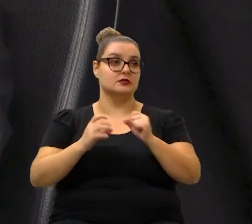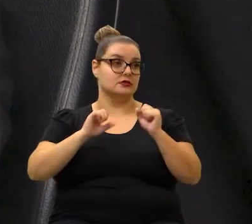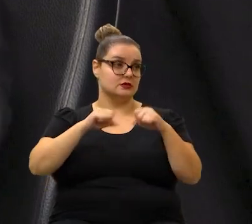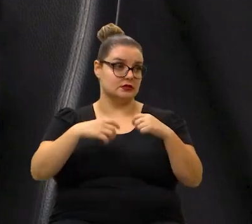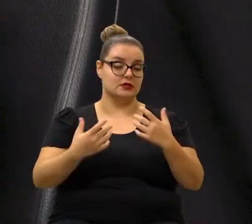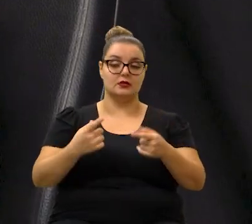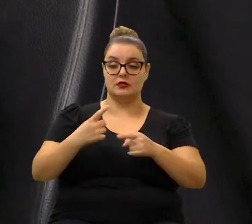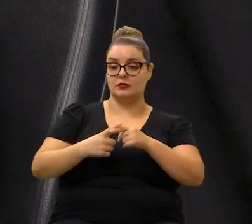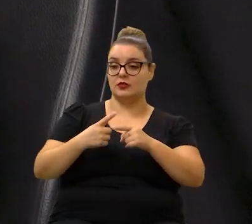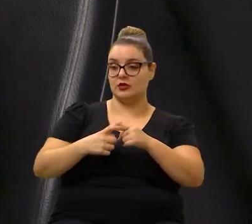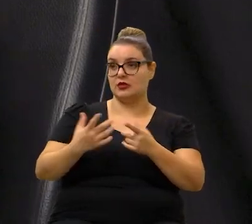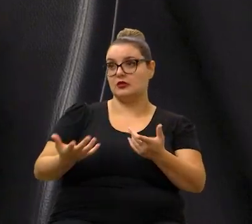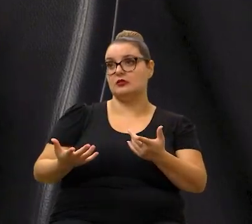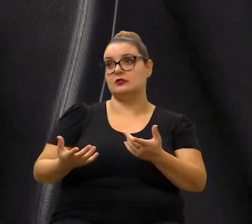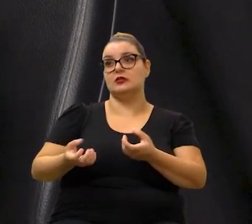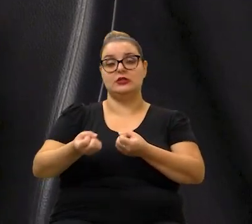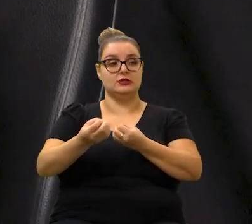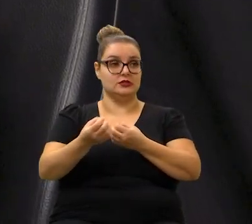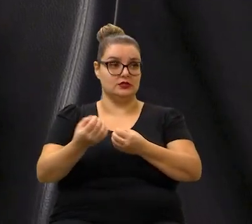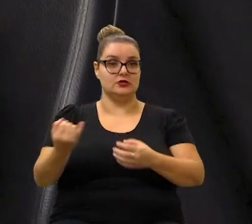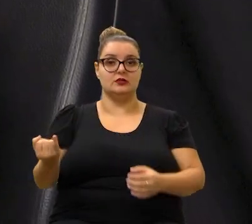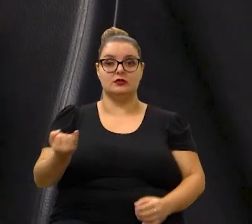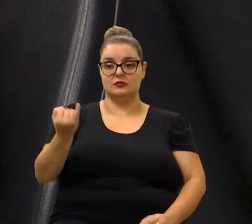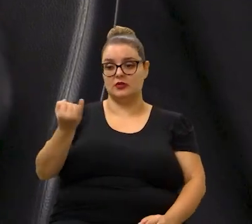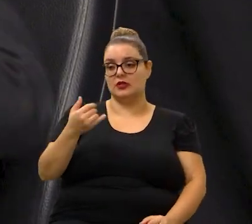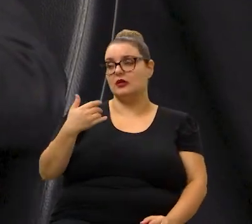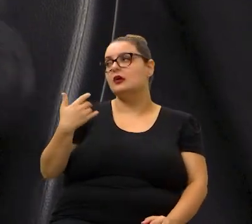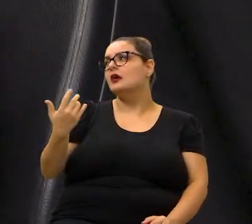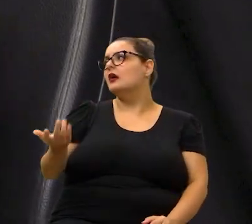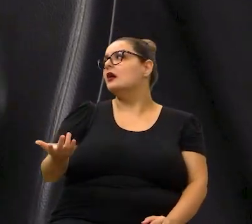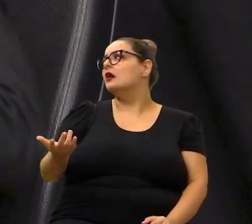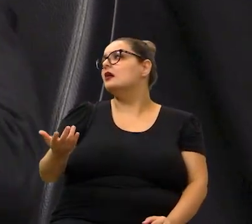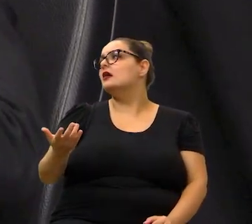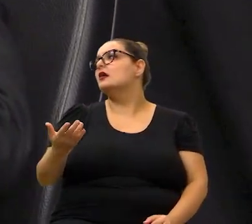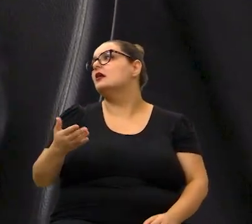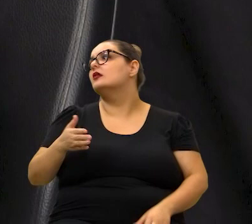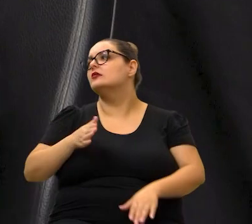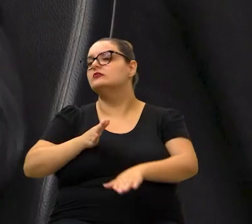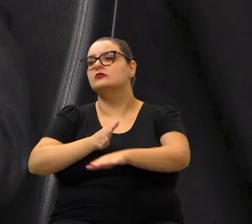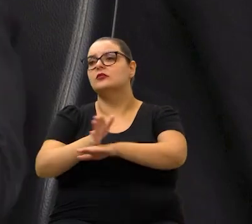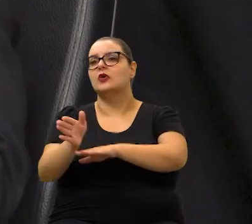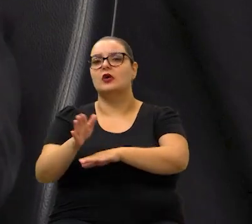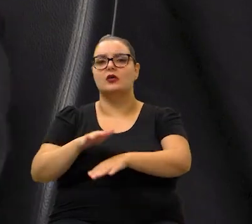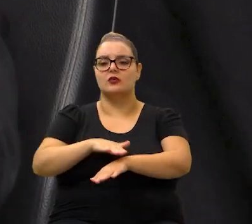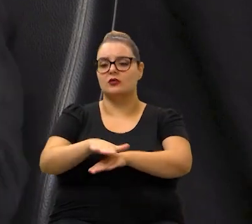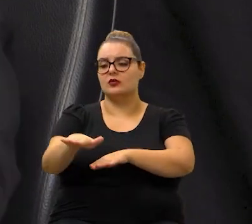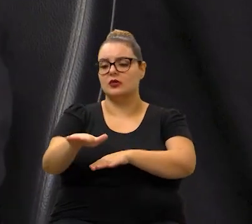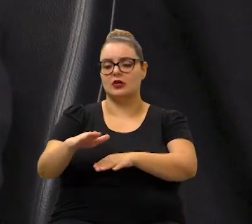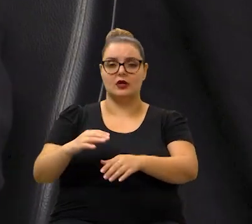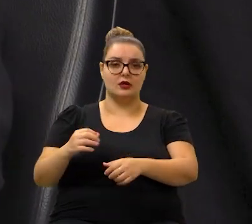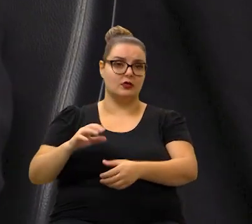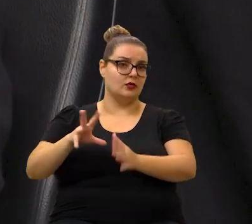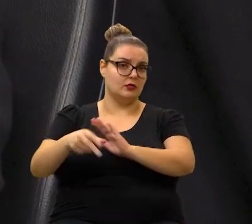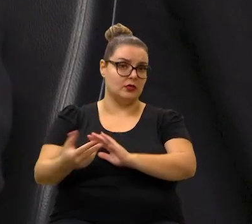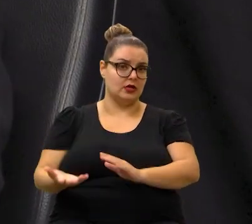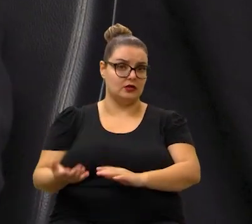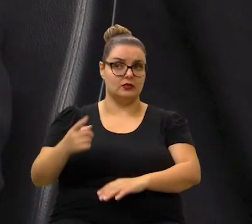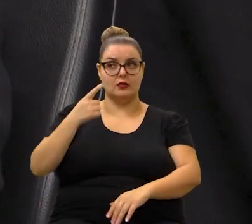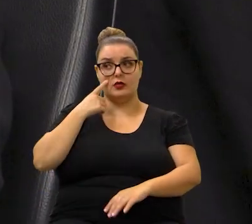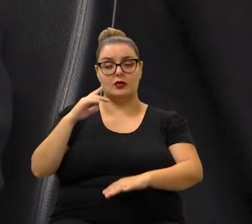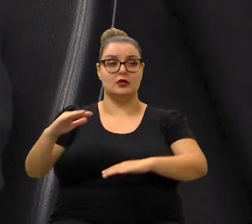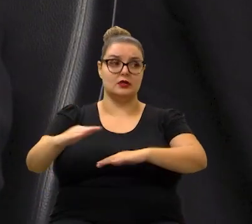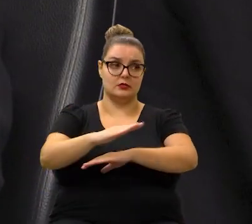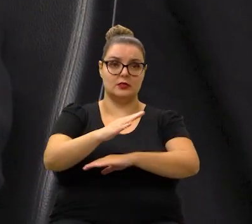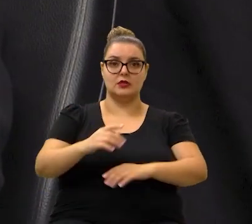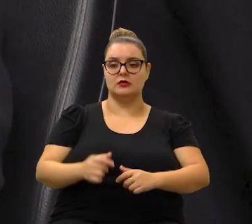sim por quê são informações importantes ah entrou um carro roubado ó Saiu ou entendeu então você tem grandes